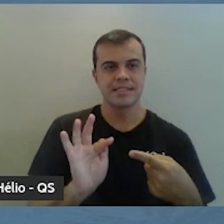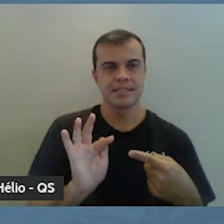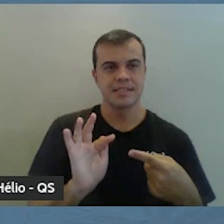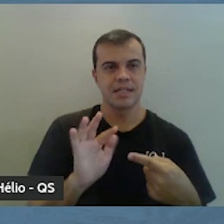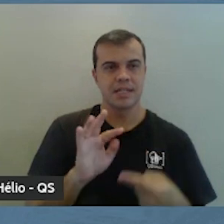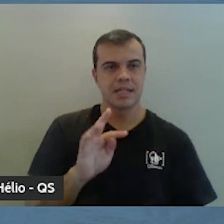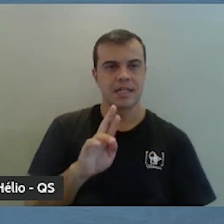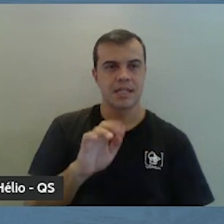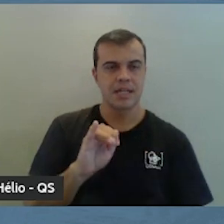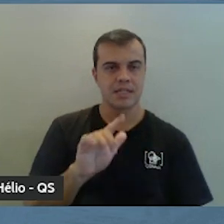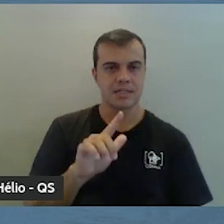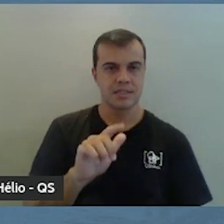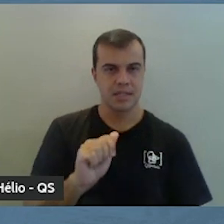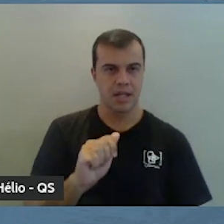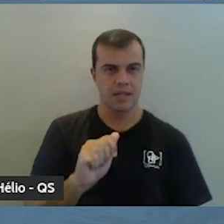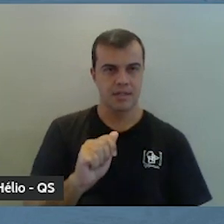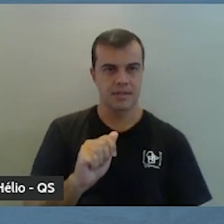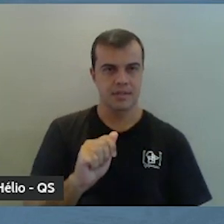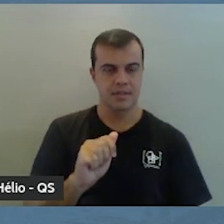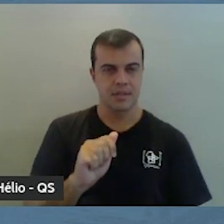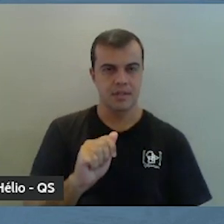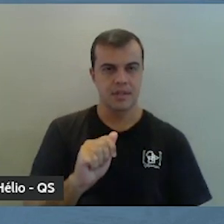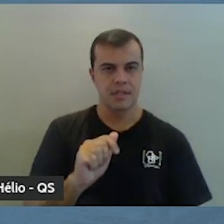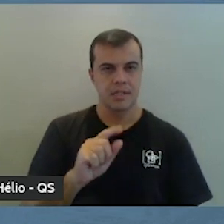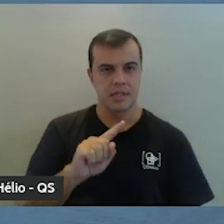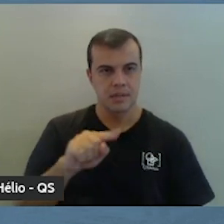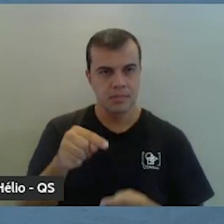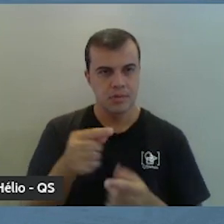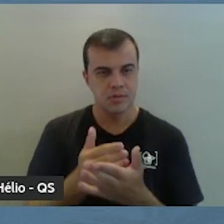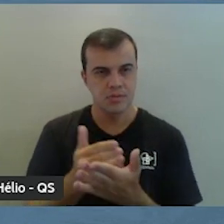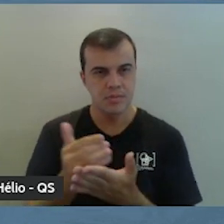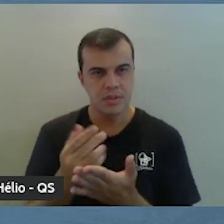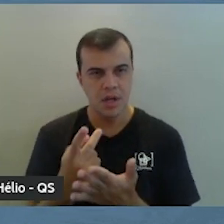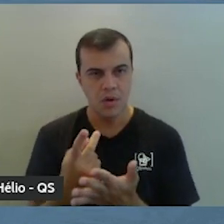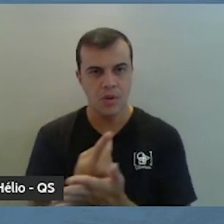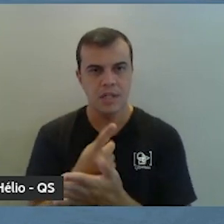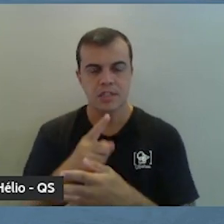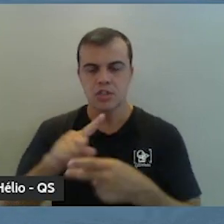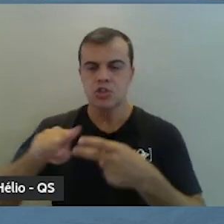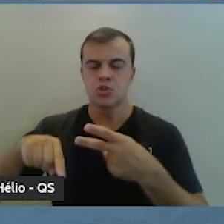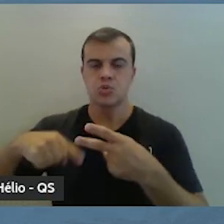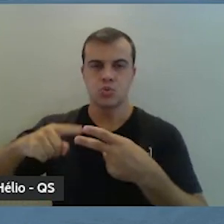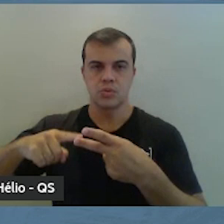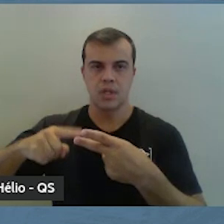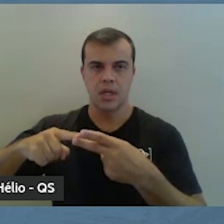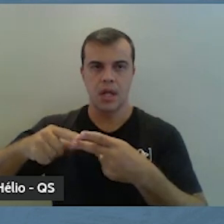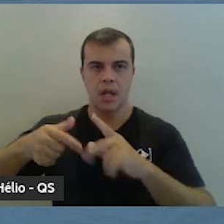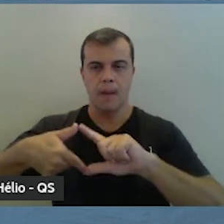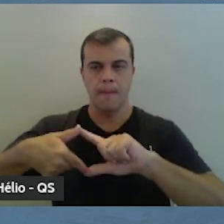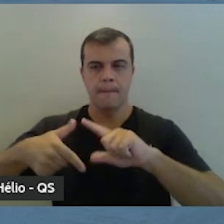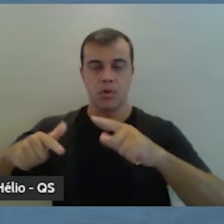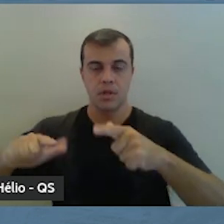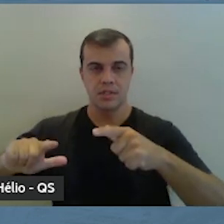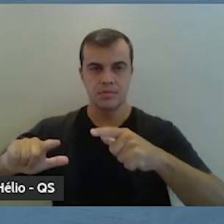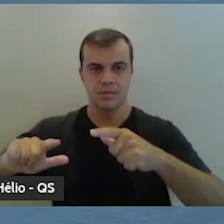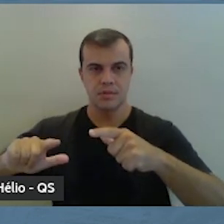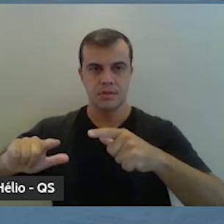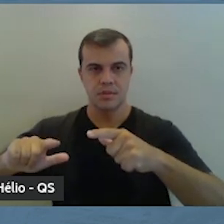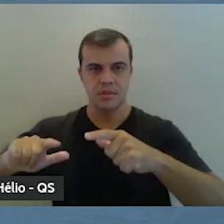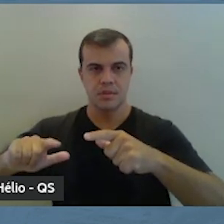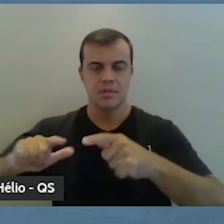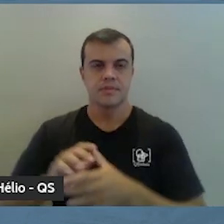Tarsila, porque quando começa a acontecer a segunda fase do modernismo,